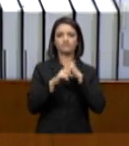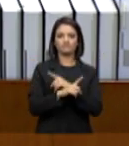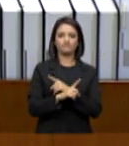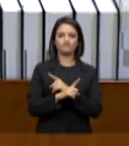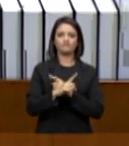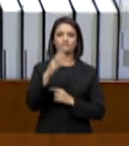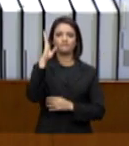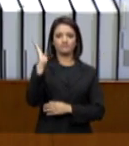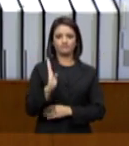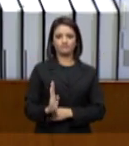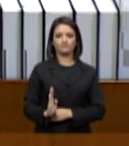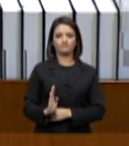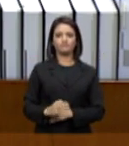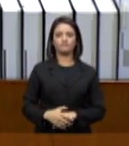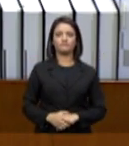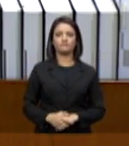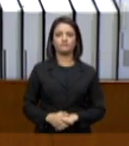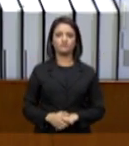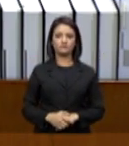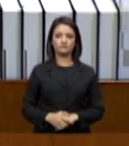da nação brasileira